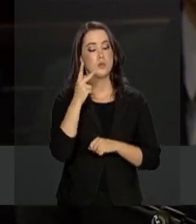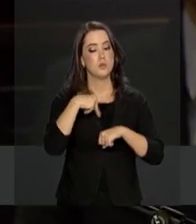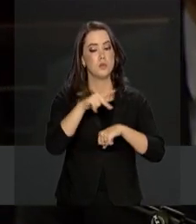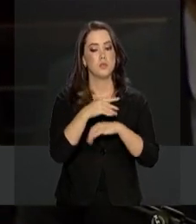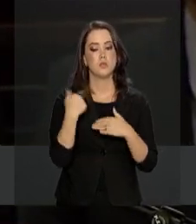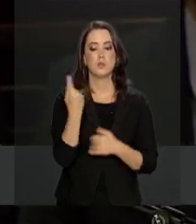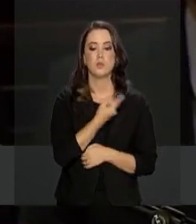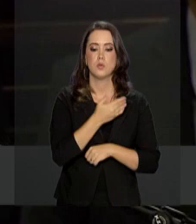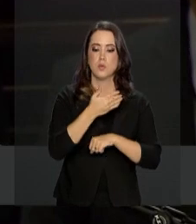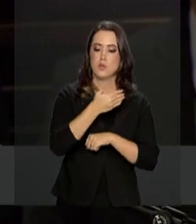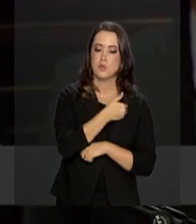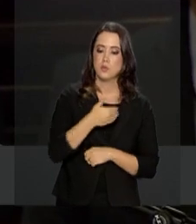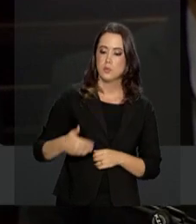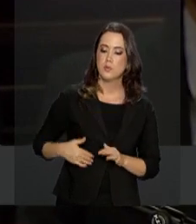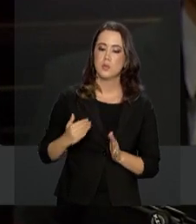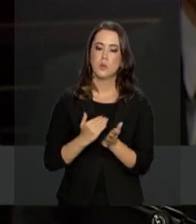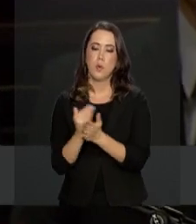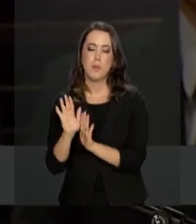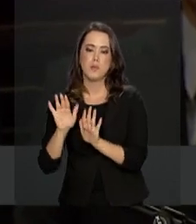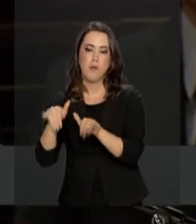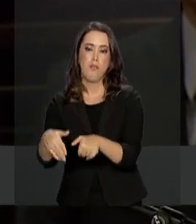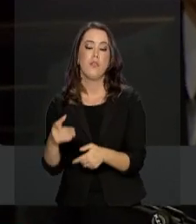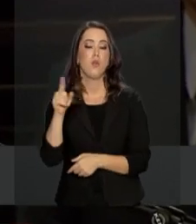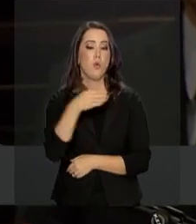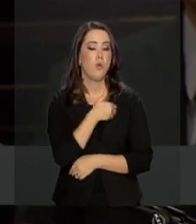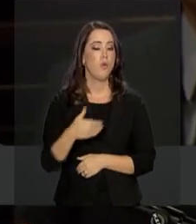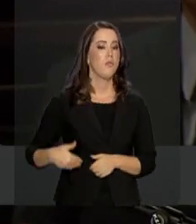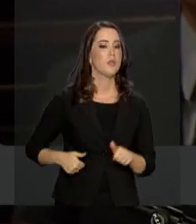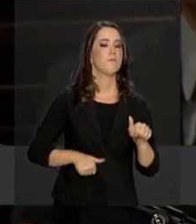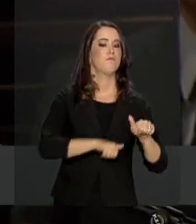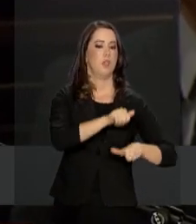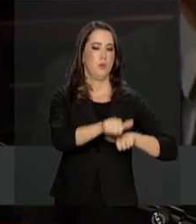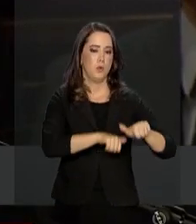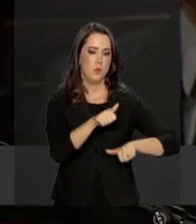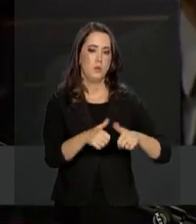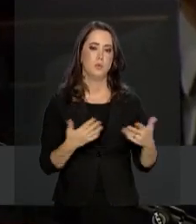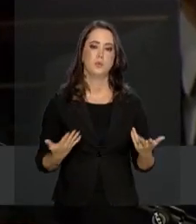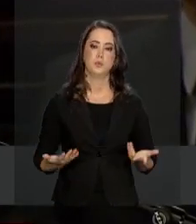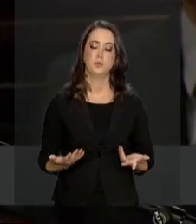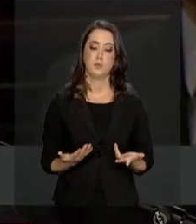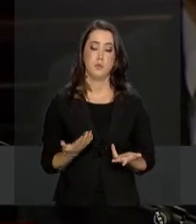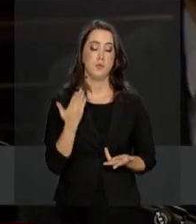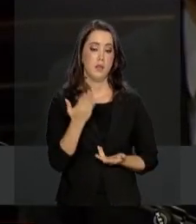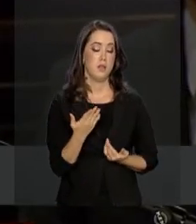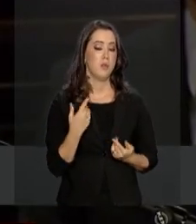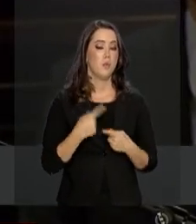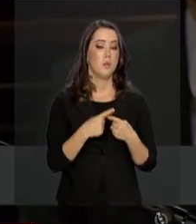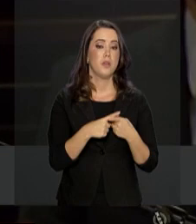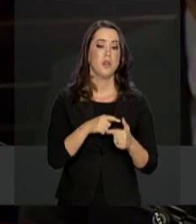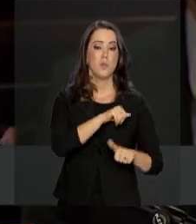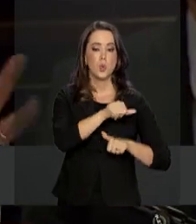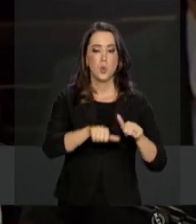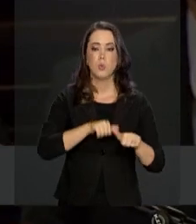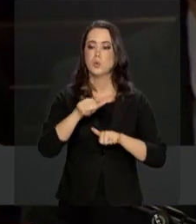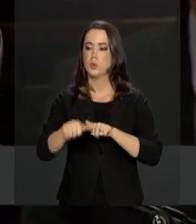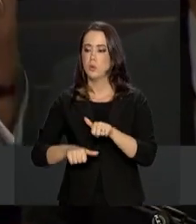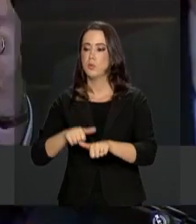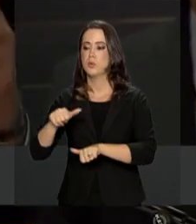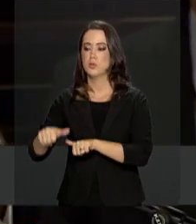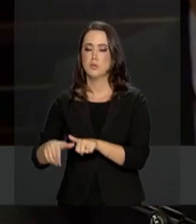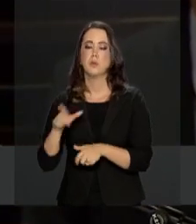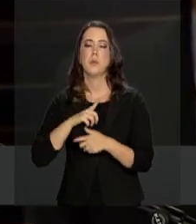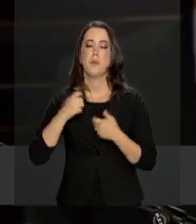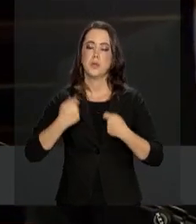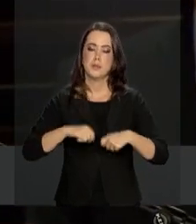o nosso governo de começo ao fim foi um governo reformista movimento reformista e porque foi um grande reformista e ainda temos